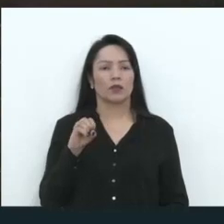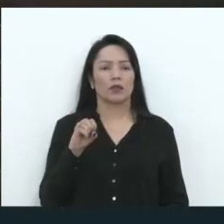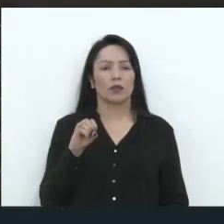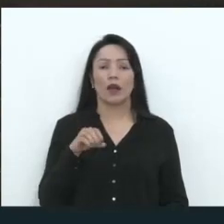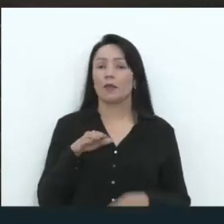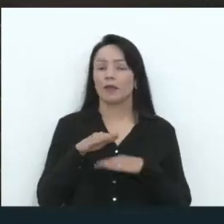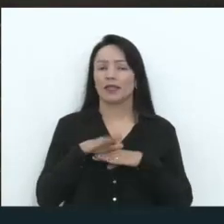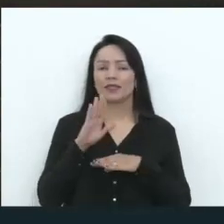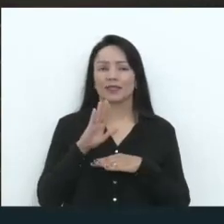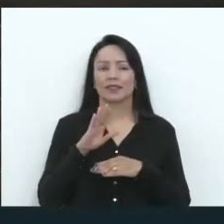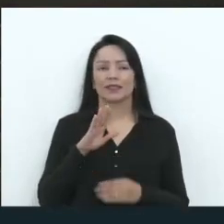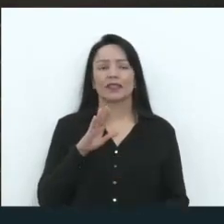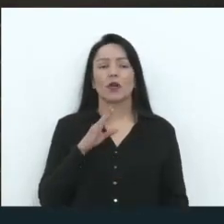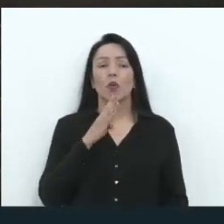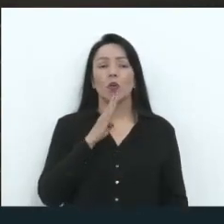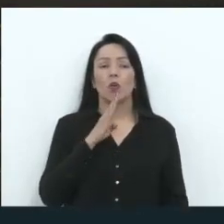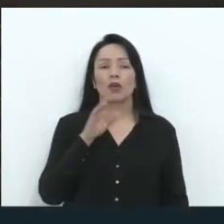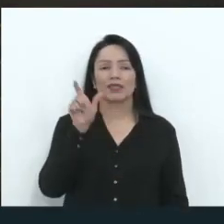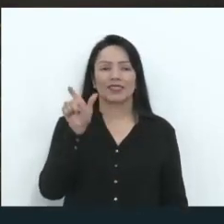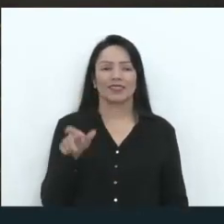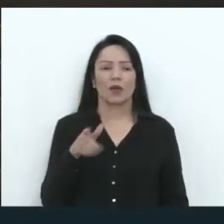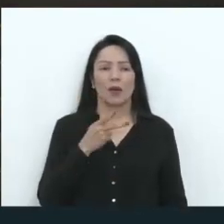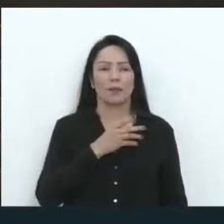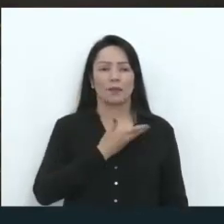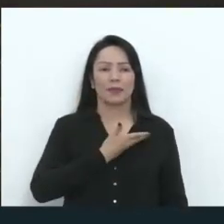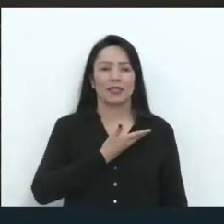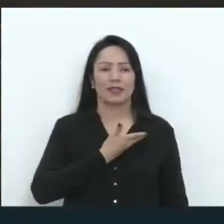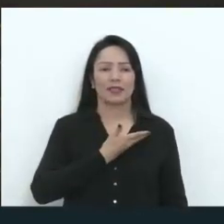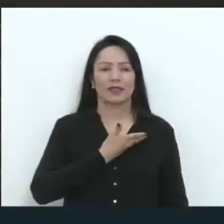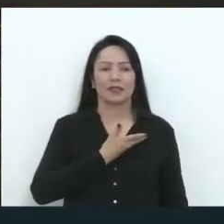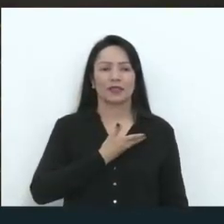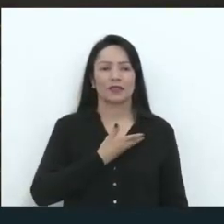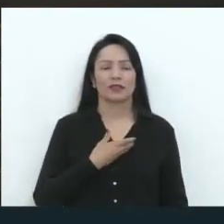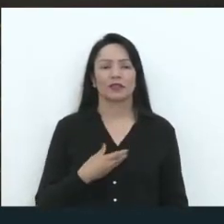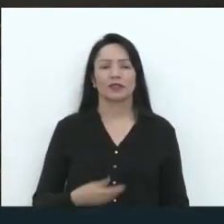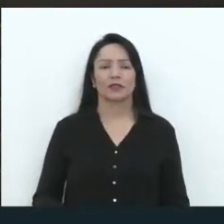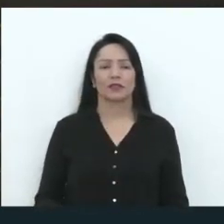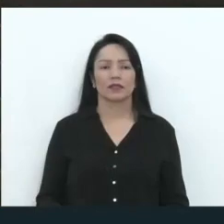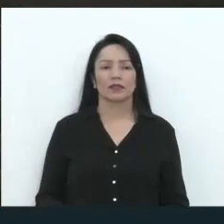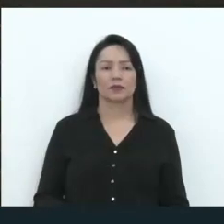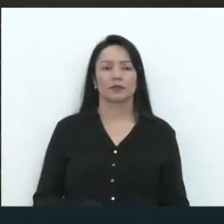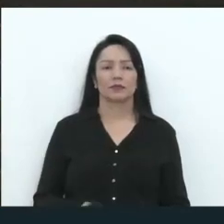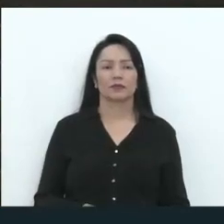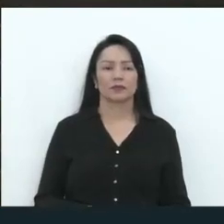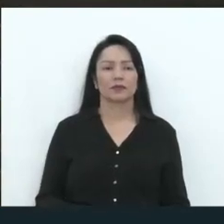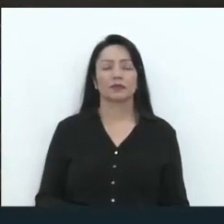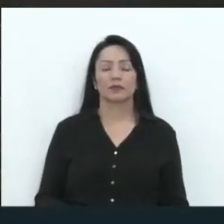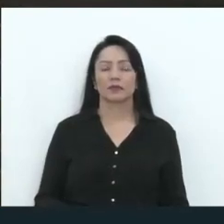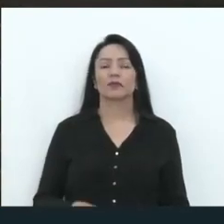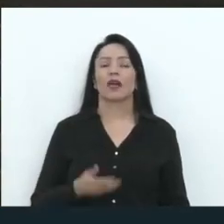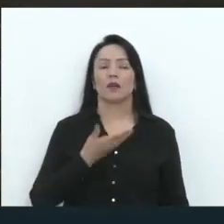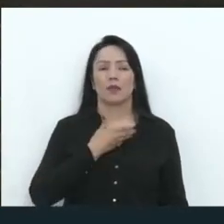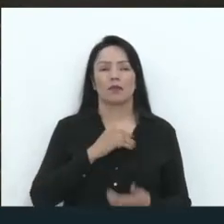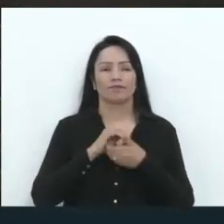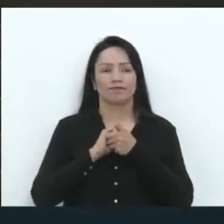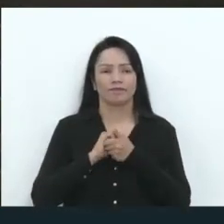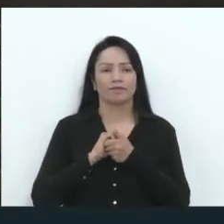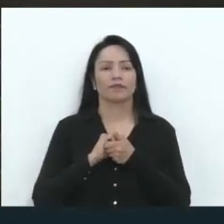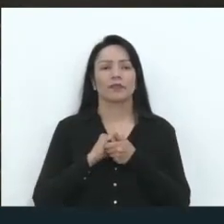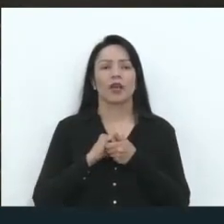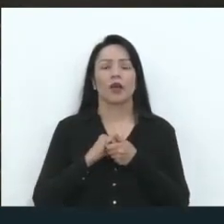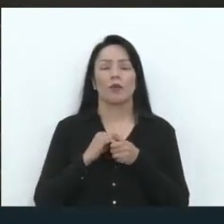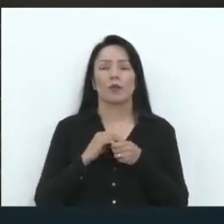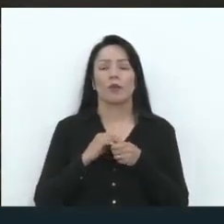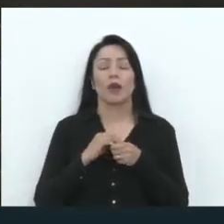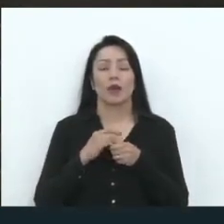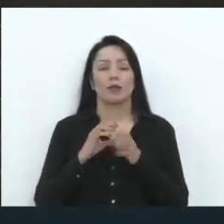João Emílio, seu amigo, né? É, João Emílio é um grande companheiro, é do partido Mobiliza